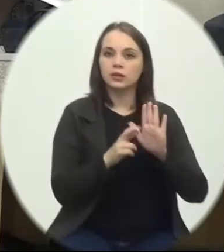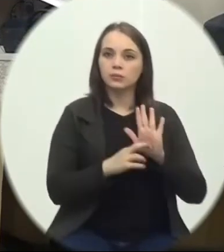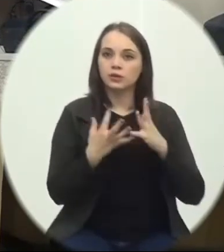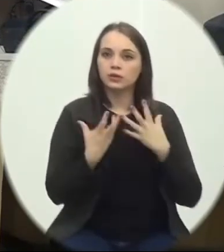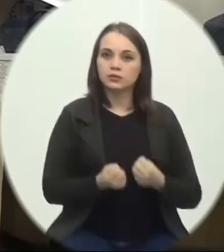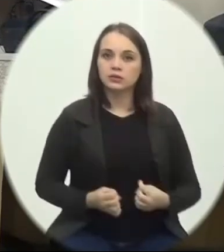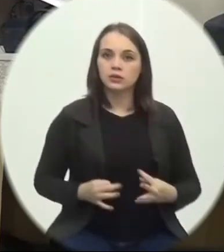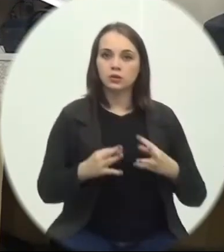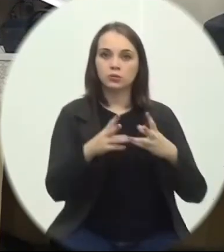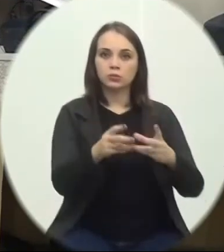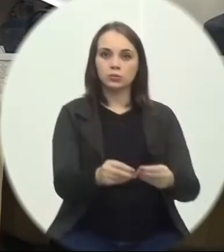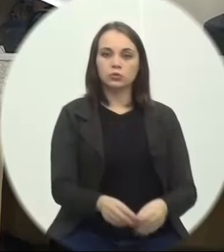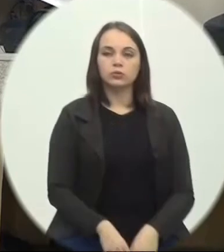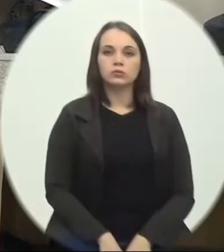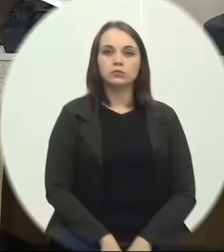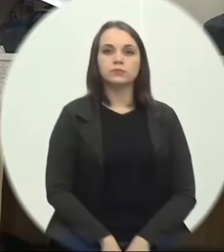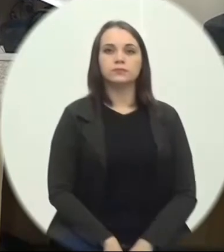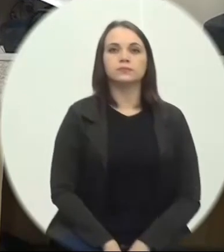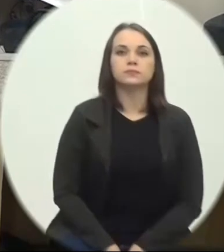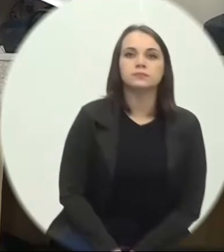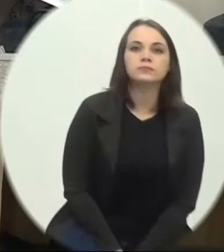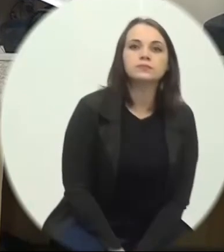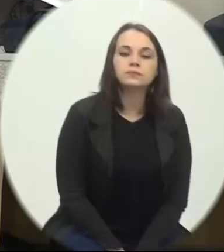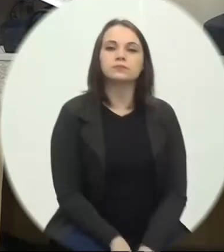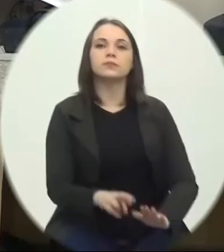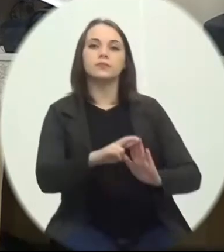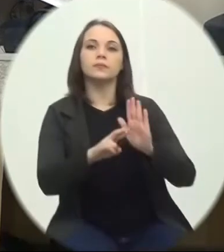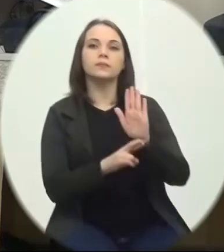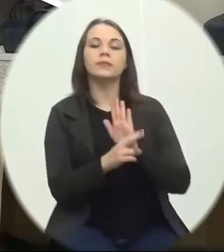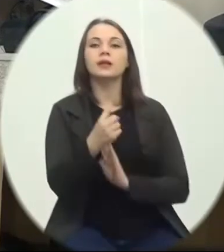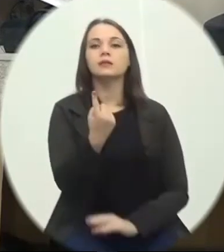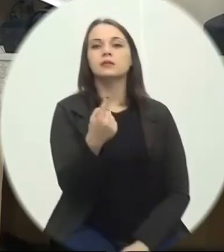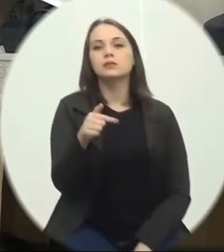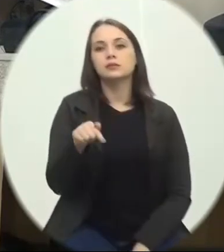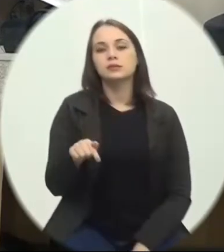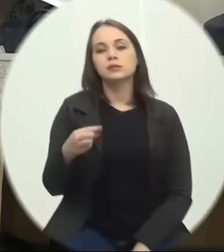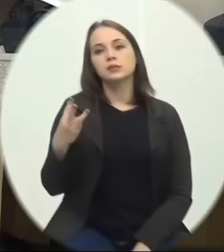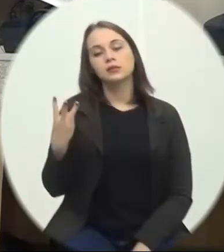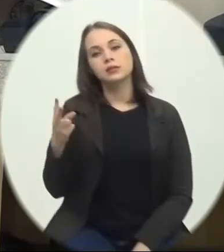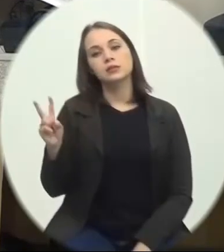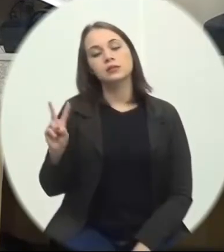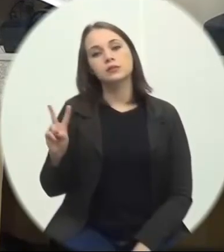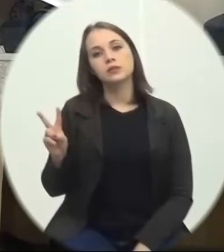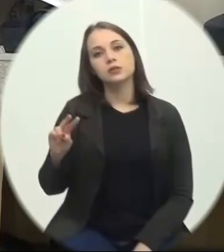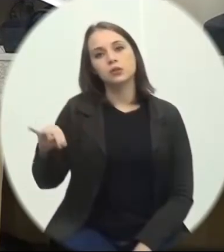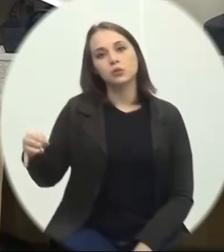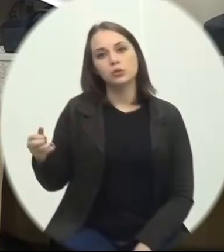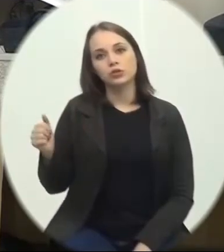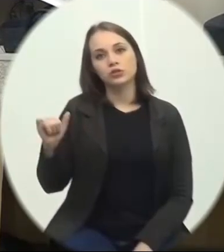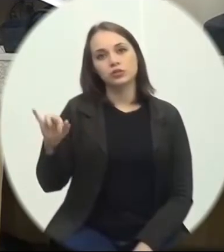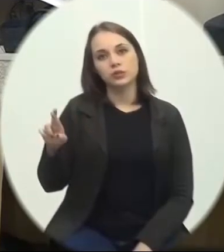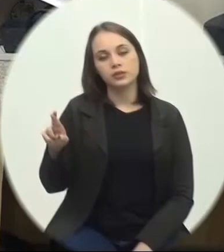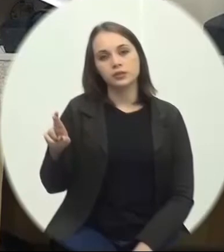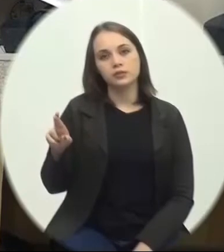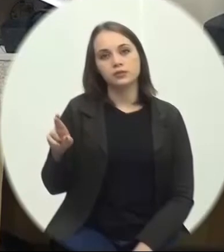unanimidade Inquirimento 173-2021 Autor Vereador Pastor